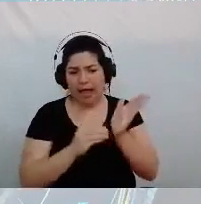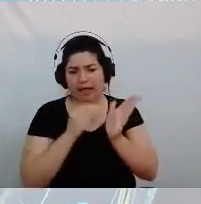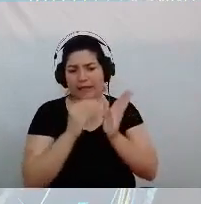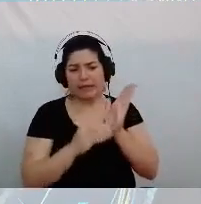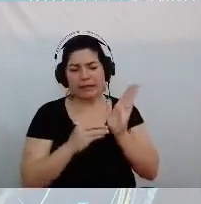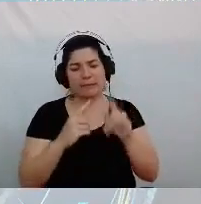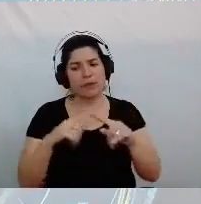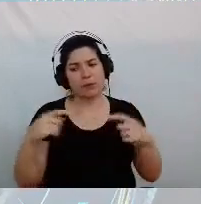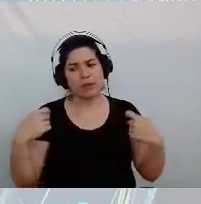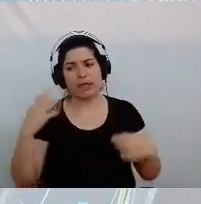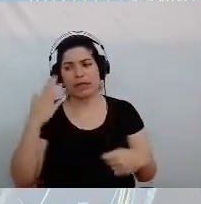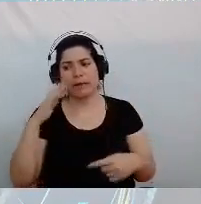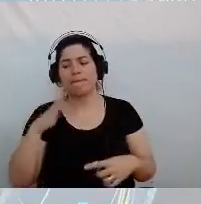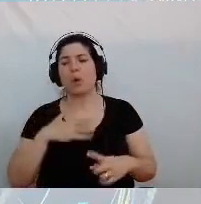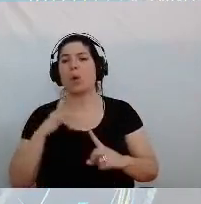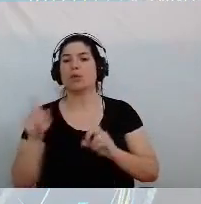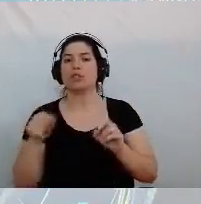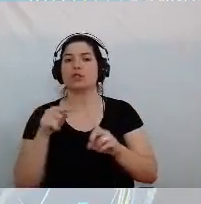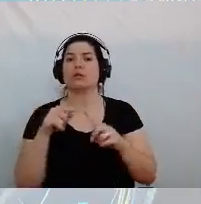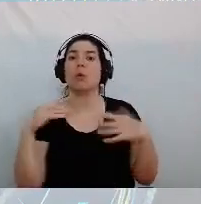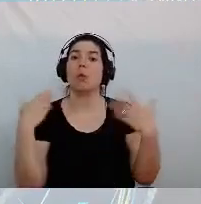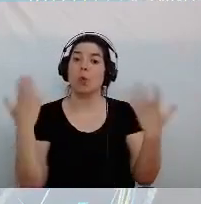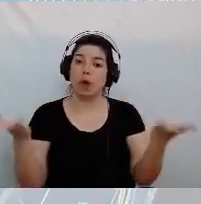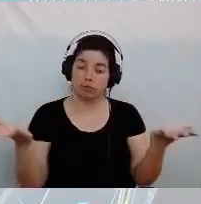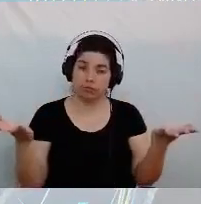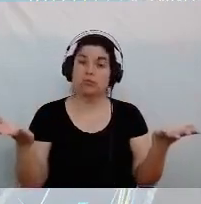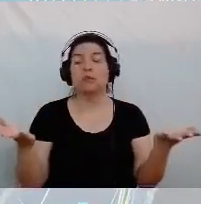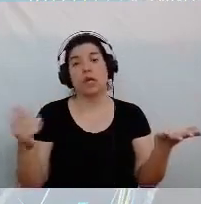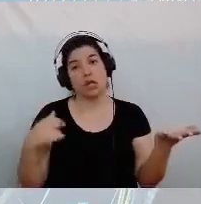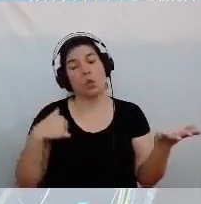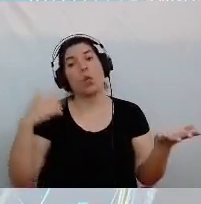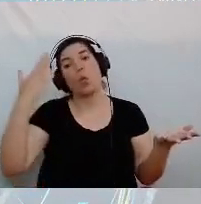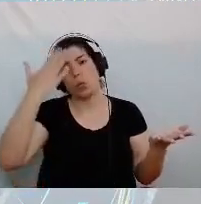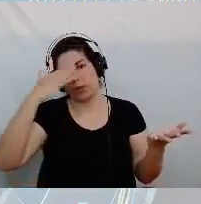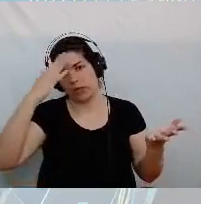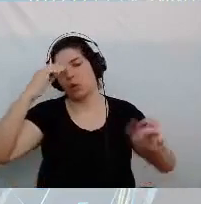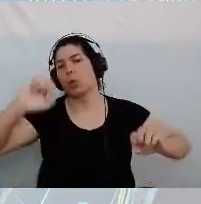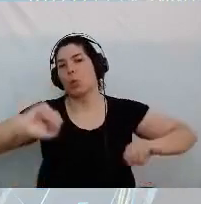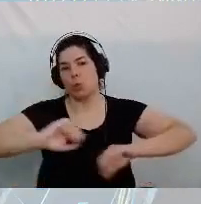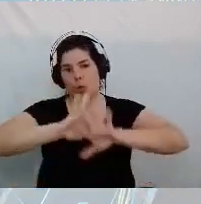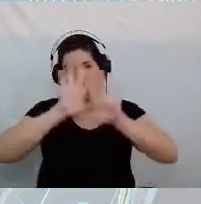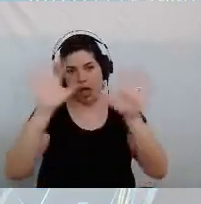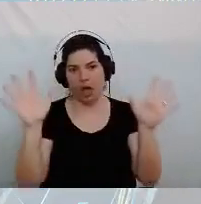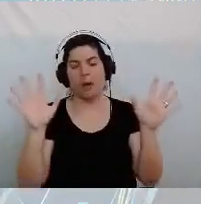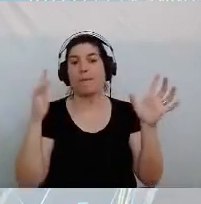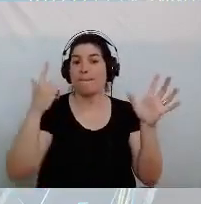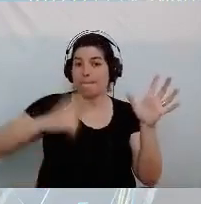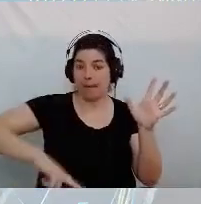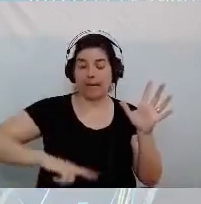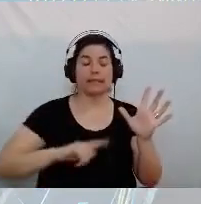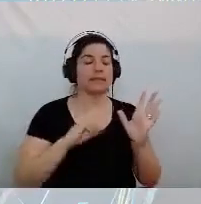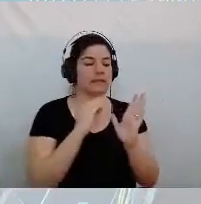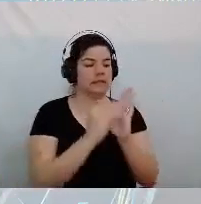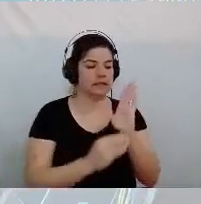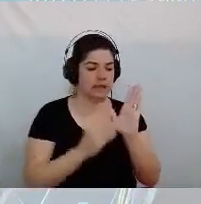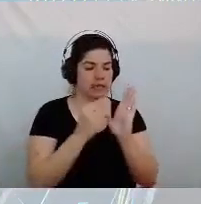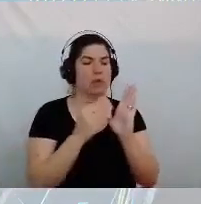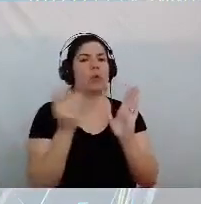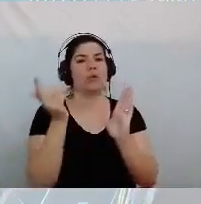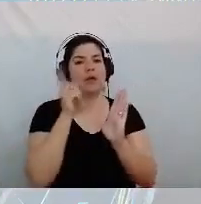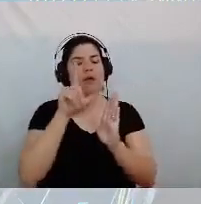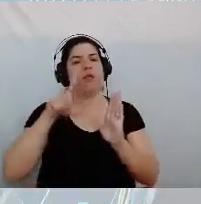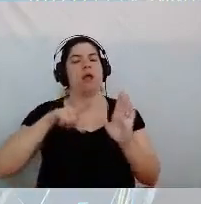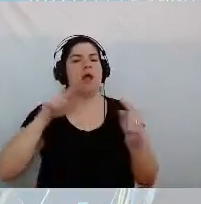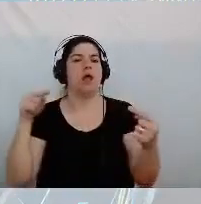intenção e a partir da minha intenção do um entendimento Claro da intenção mais do Design eventualmente eu tenho a implementação